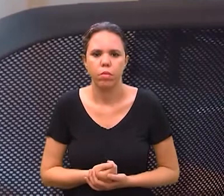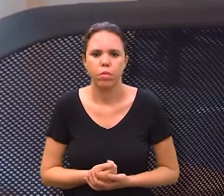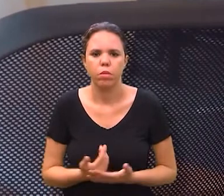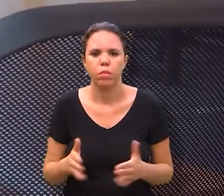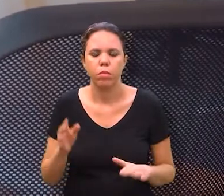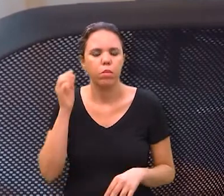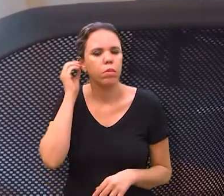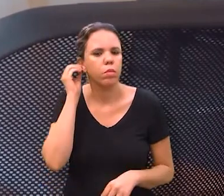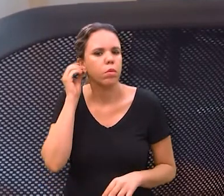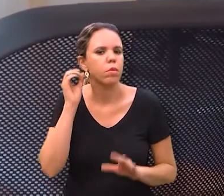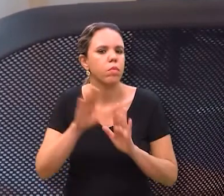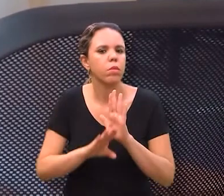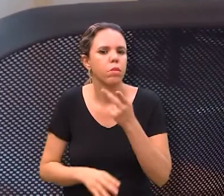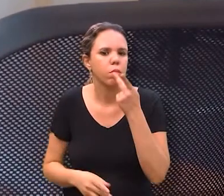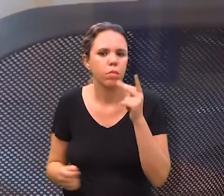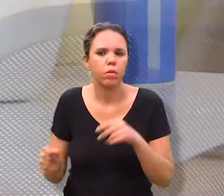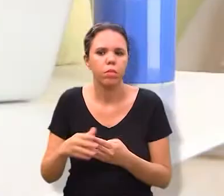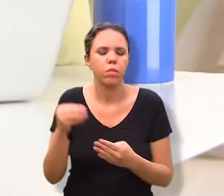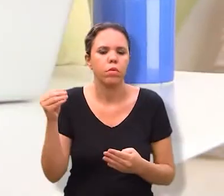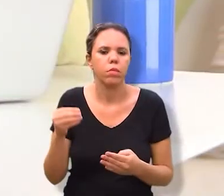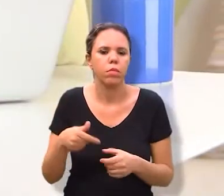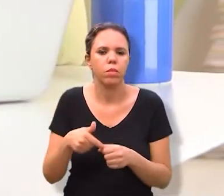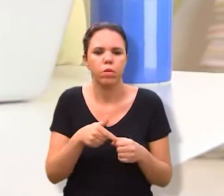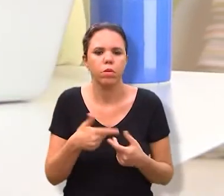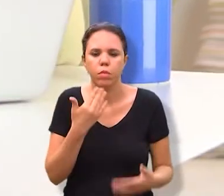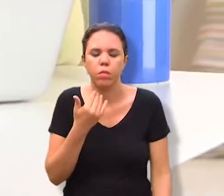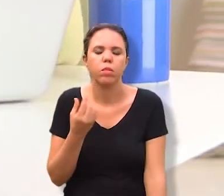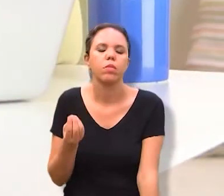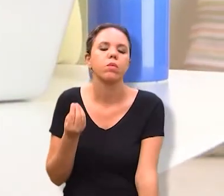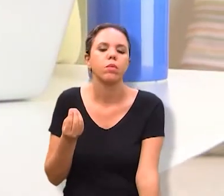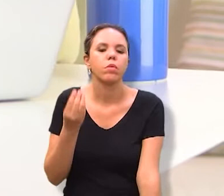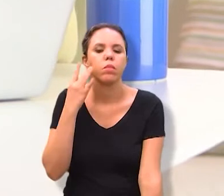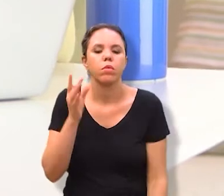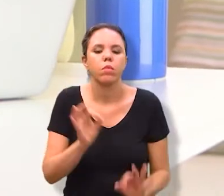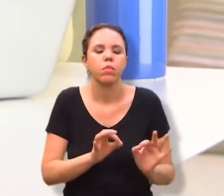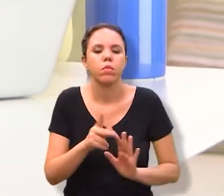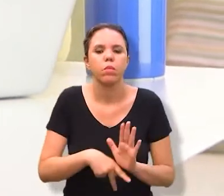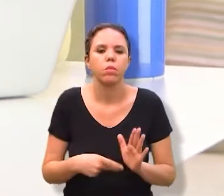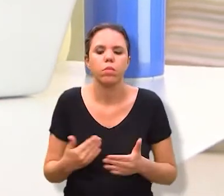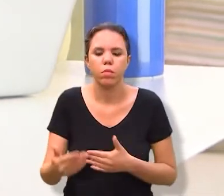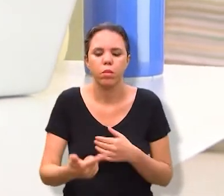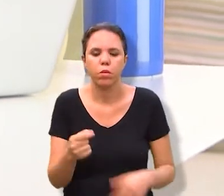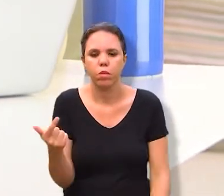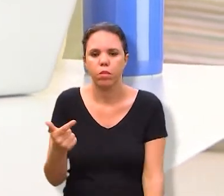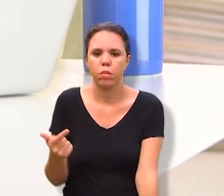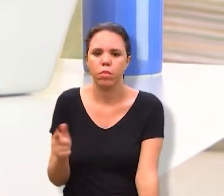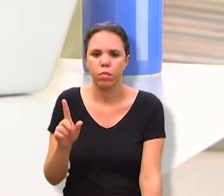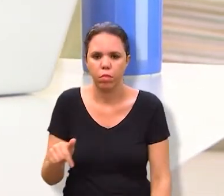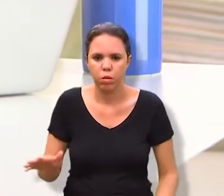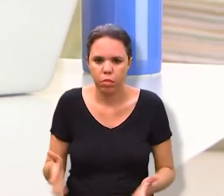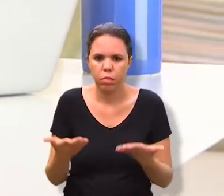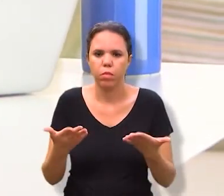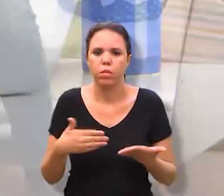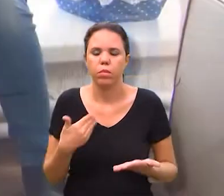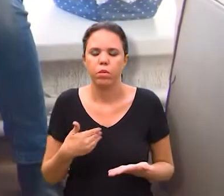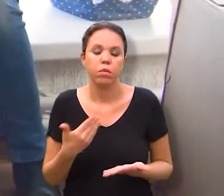eu abri aqui o programa falando sobre a alta do dólar, combustível, alimentação. Qual é a projeção expectativa para 2022? É